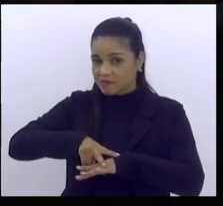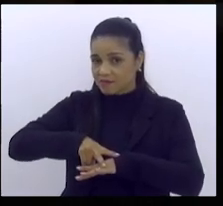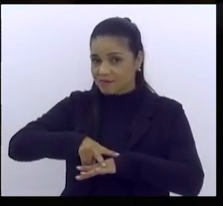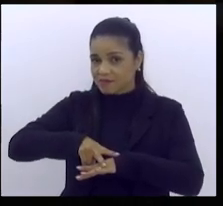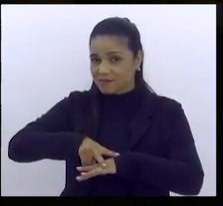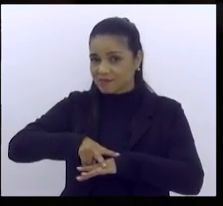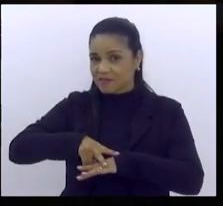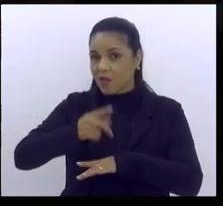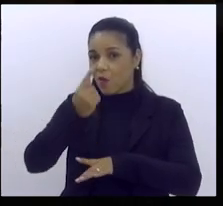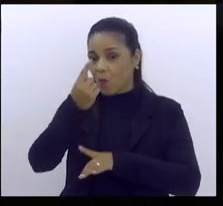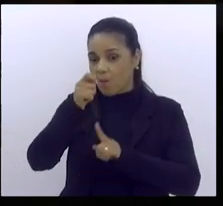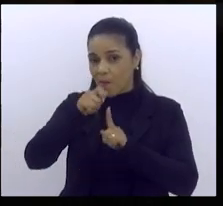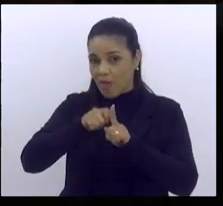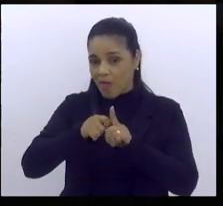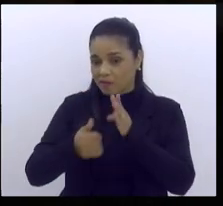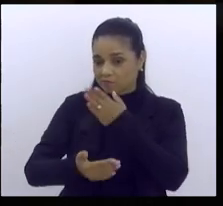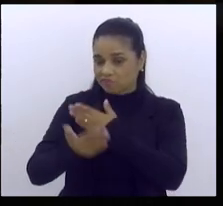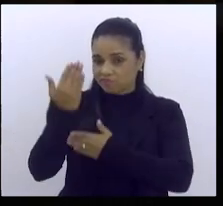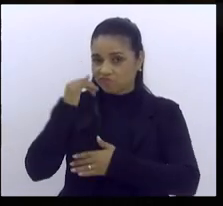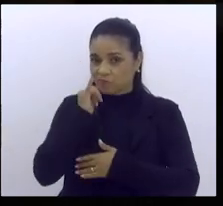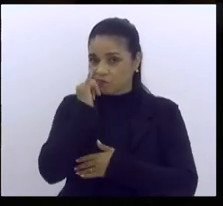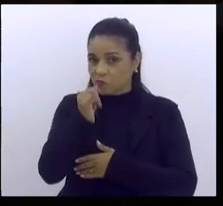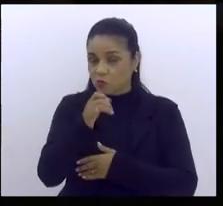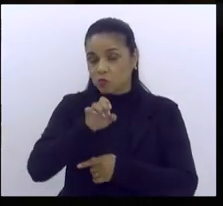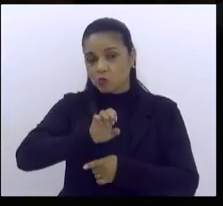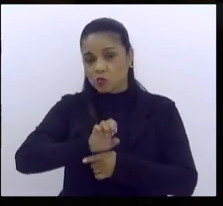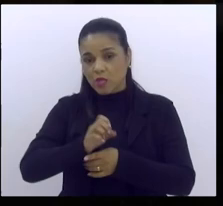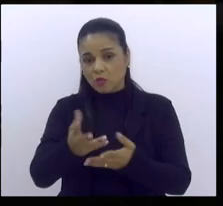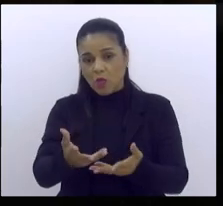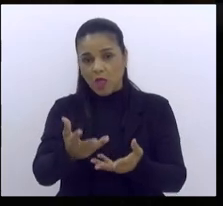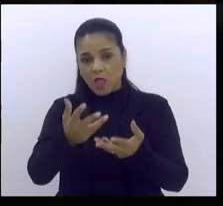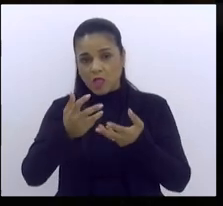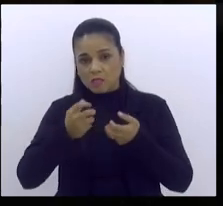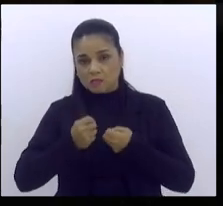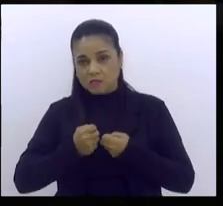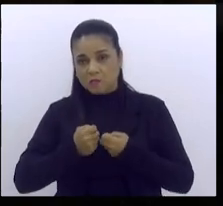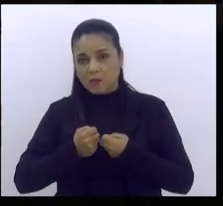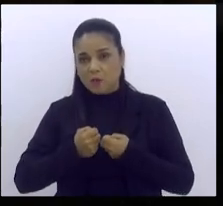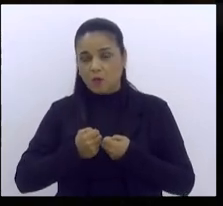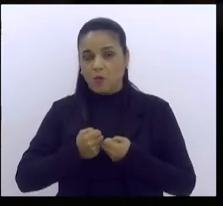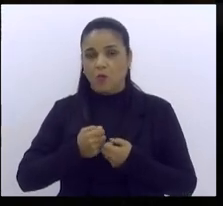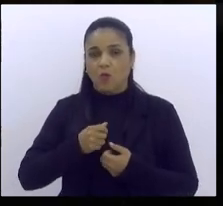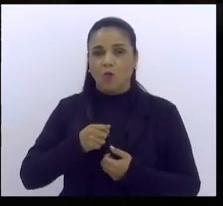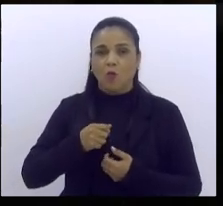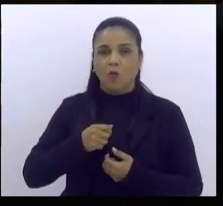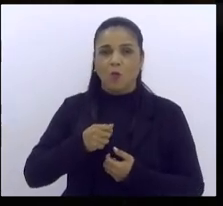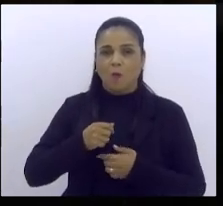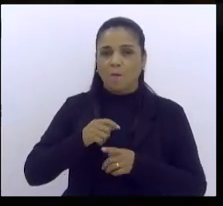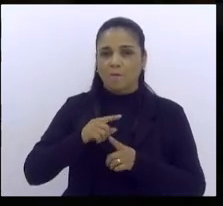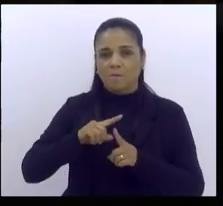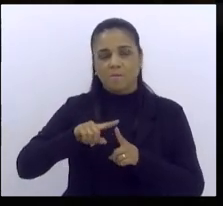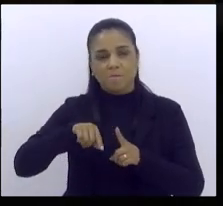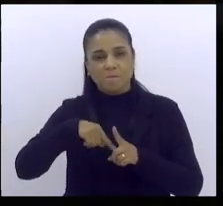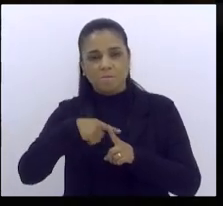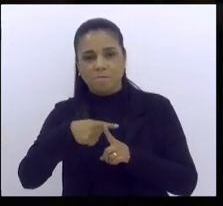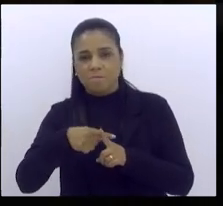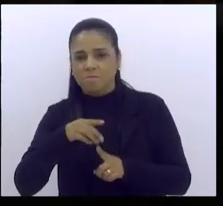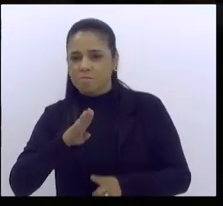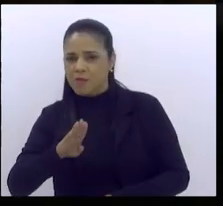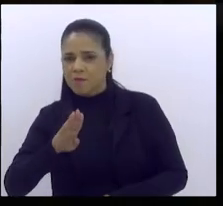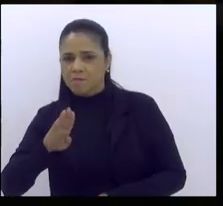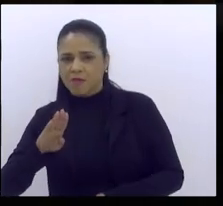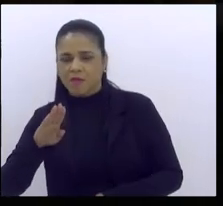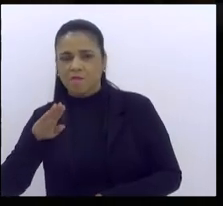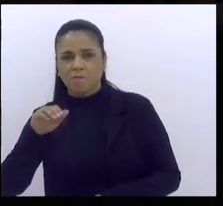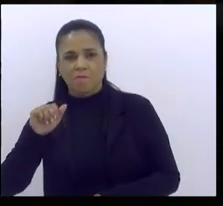um mês atrás, o Estado recebeu nota BB+, da agência que